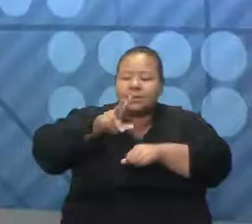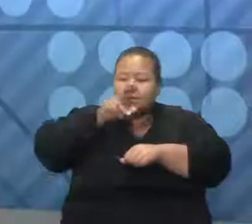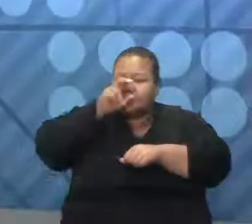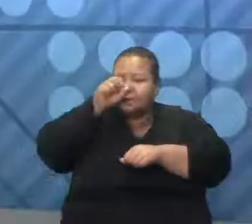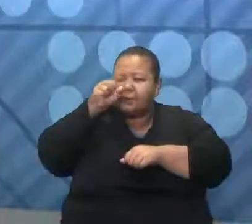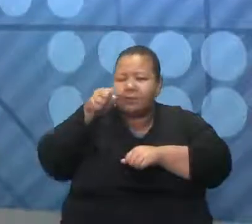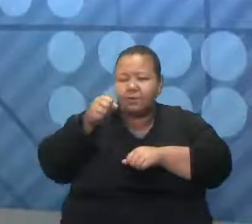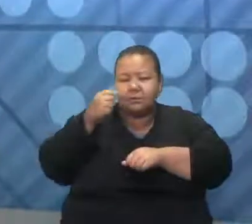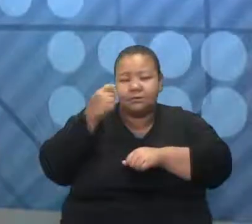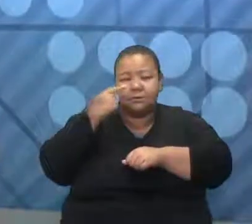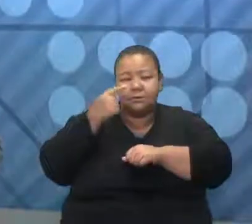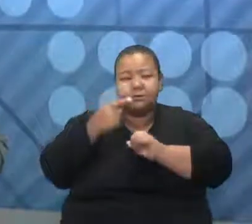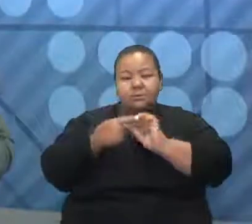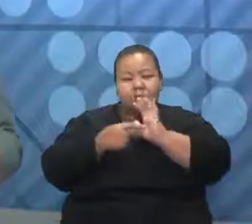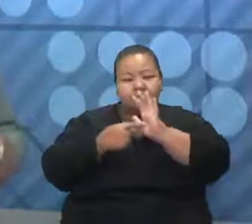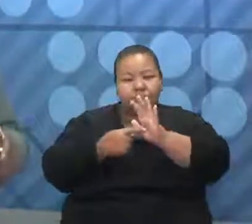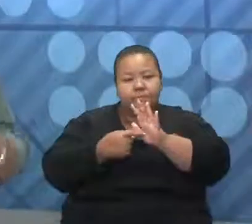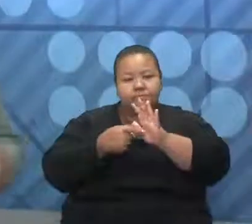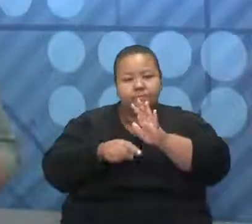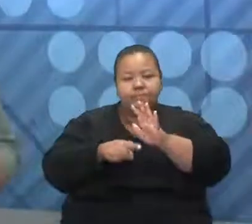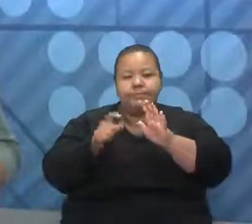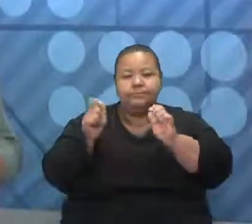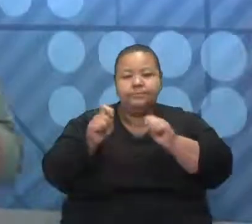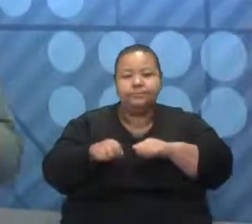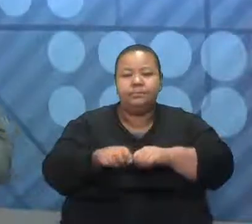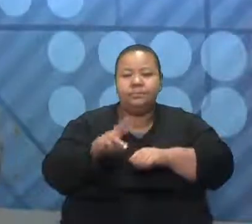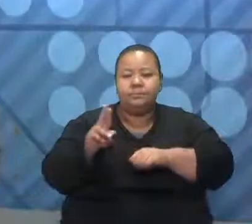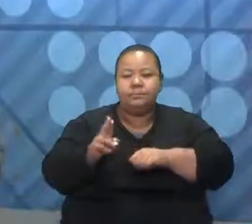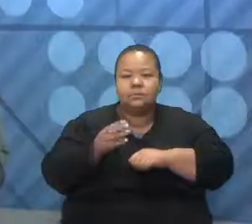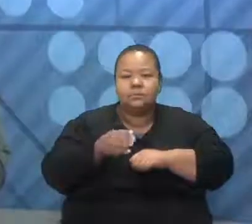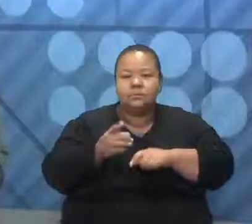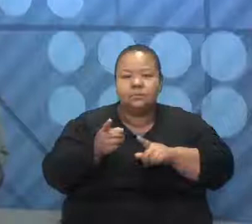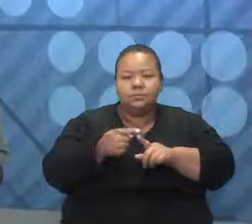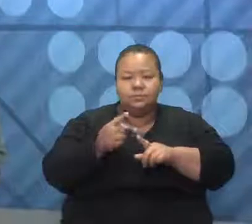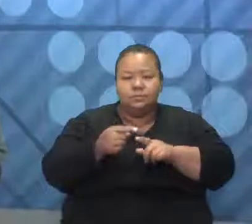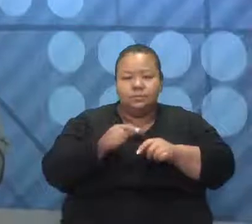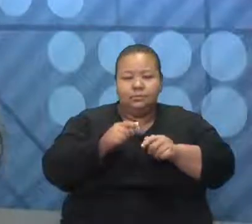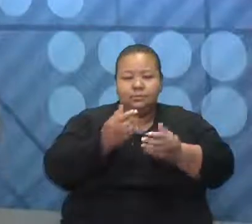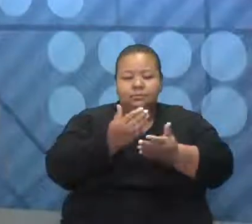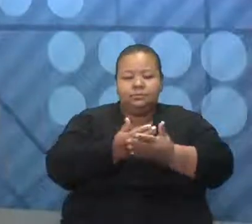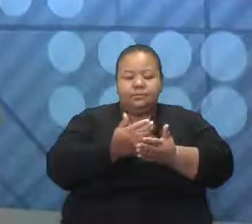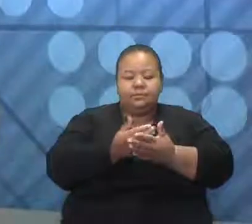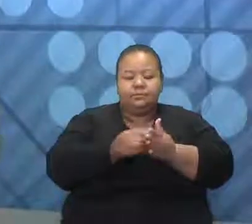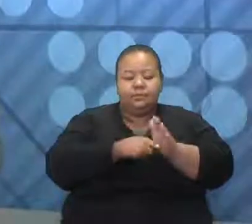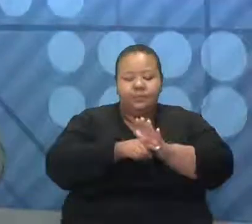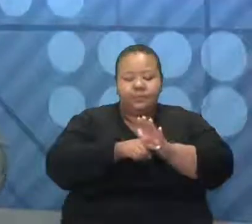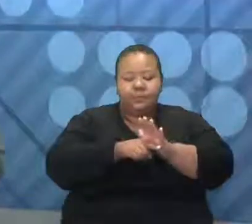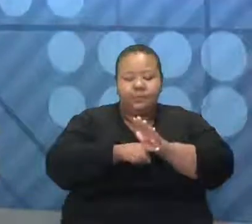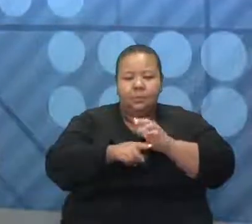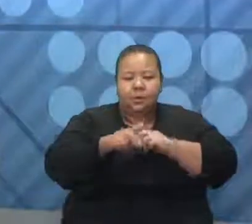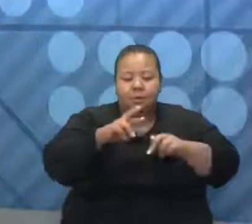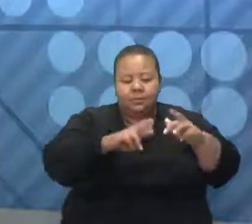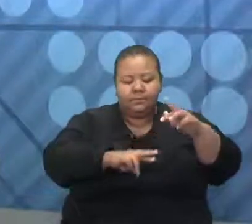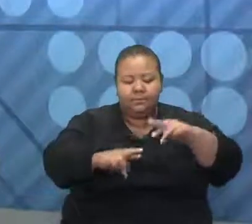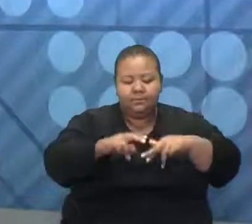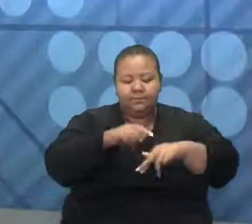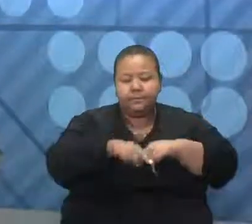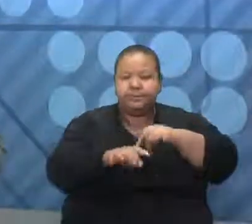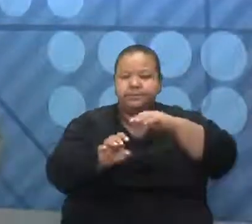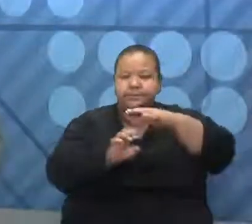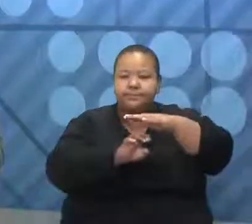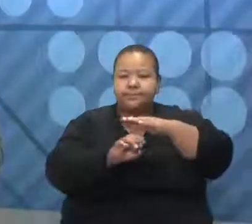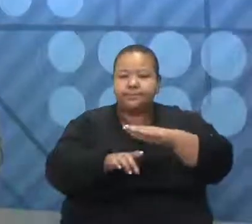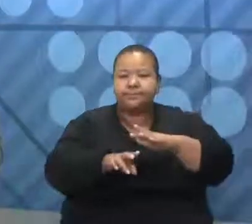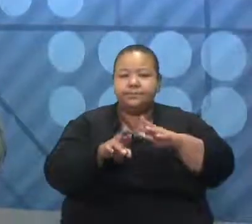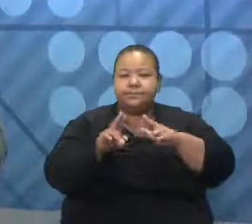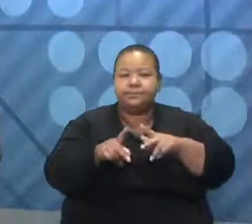vai analisar os indicadores ali, mas para poder utilizar, primeiro tem que fazer o diagnóstico. O diagnóstico é você fazer a análise dessa empresa. É